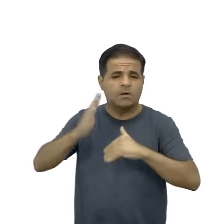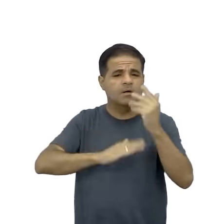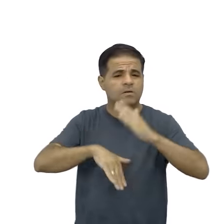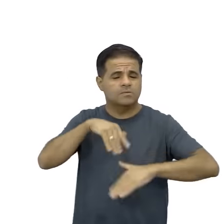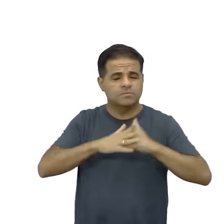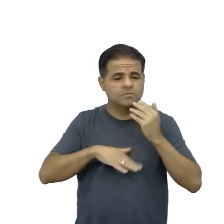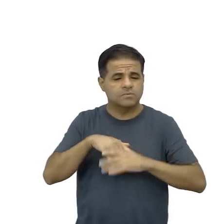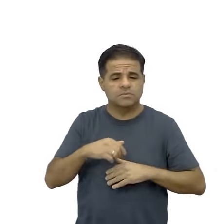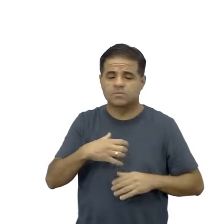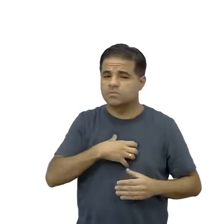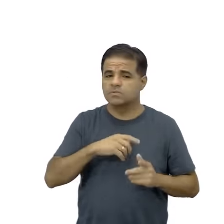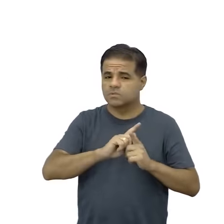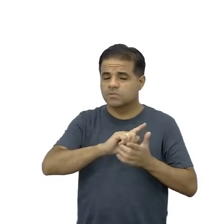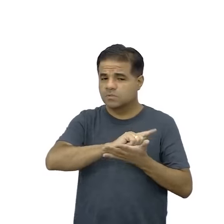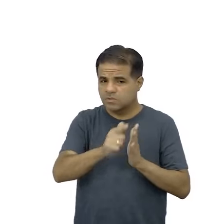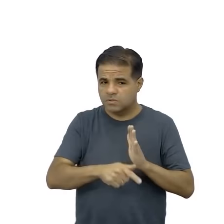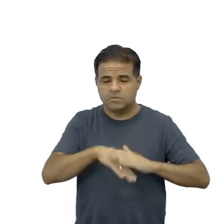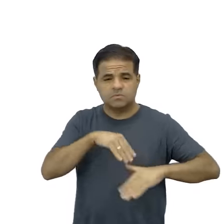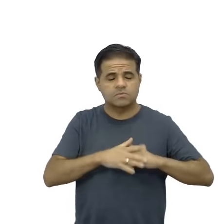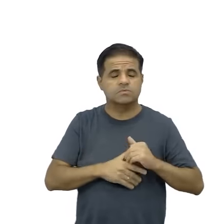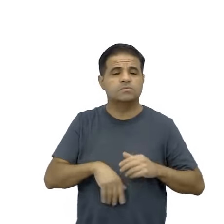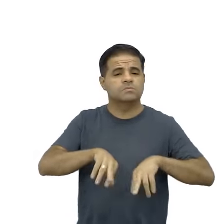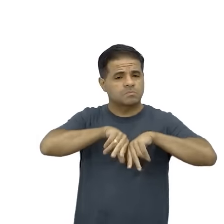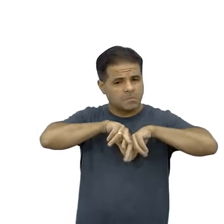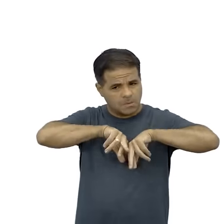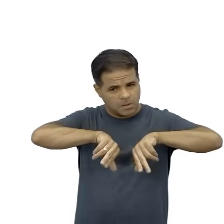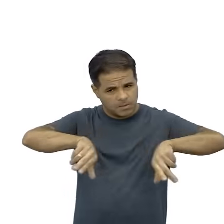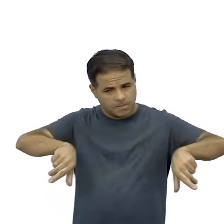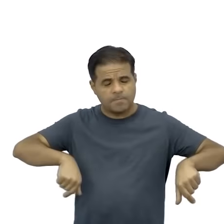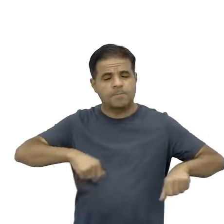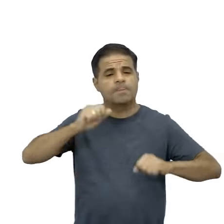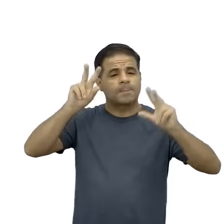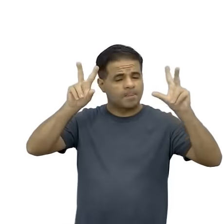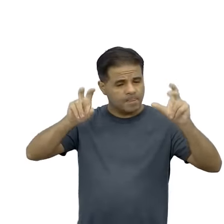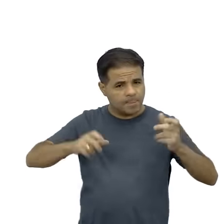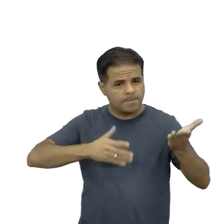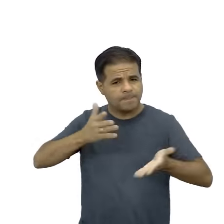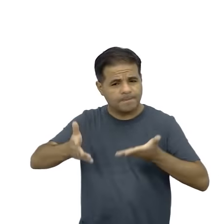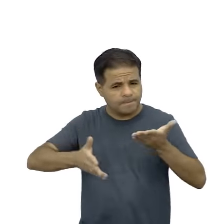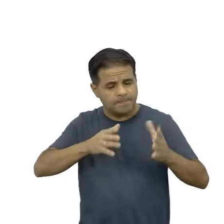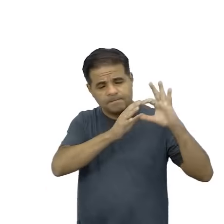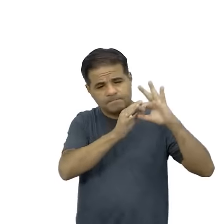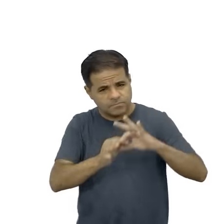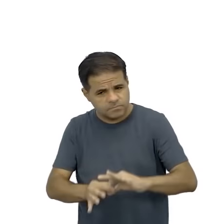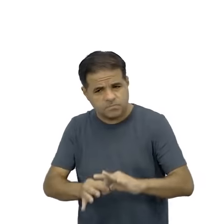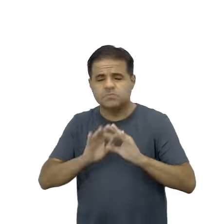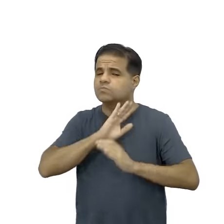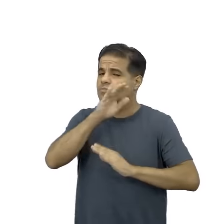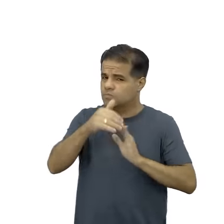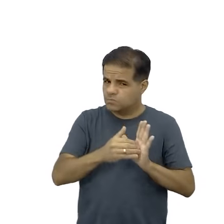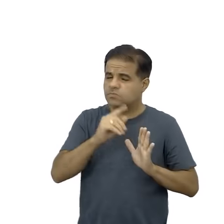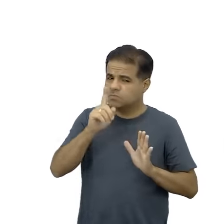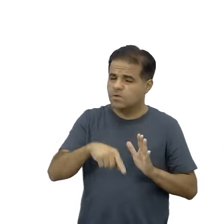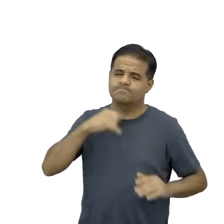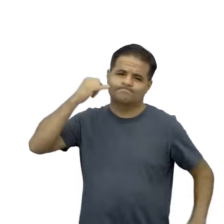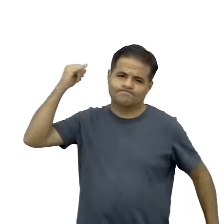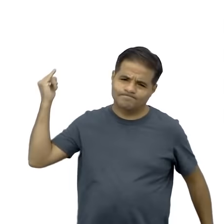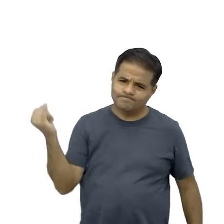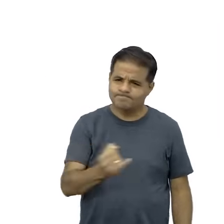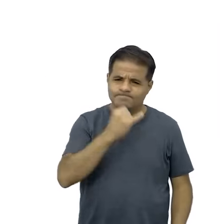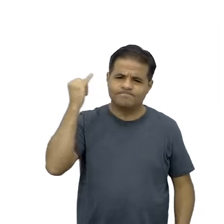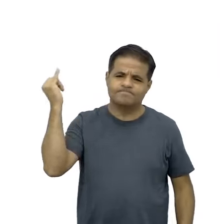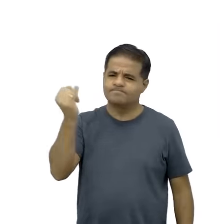habilidade, desse gênero, não, de gêneros diversificados, que tratem das questões de coesão e coerência, também acho que isso é fundamental,